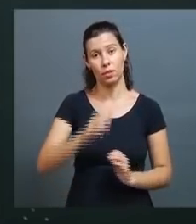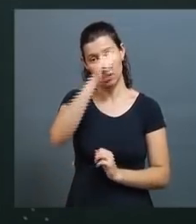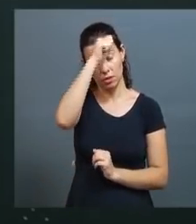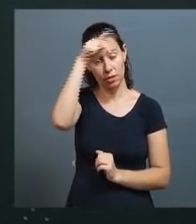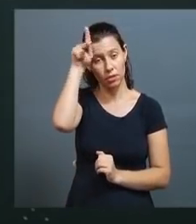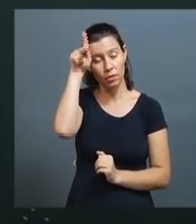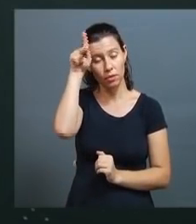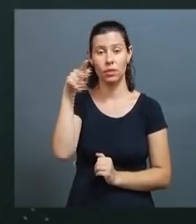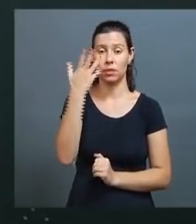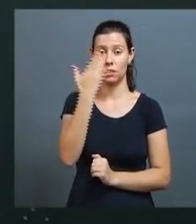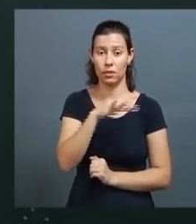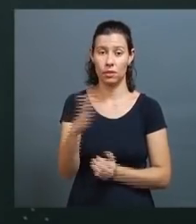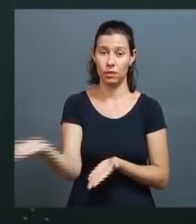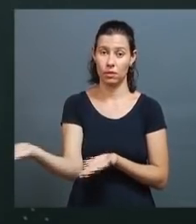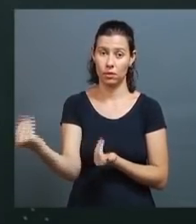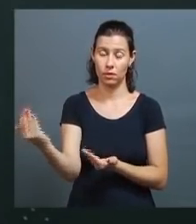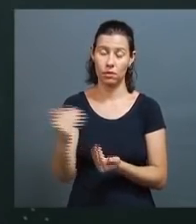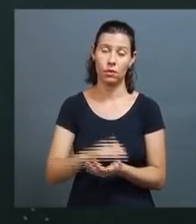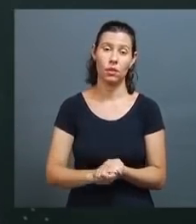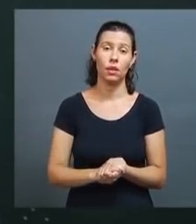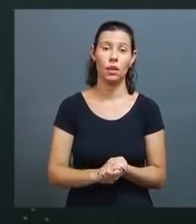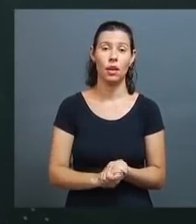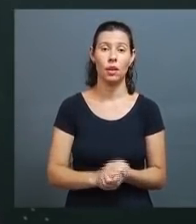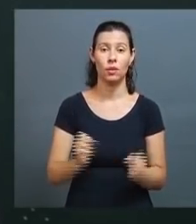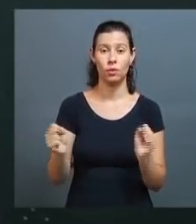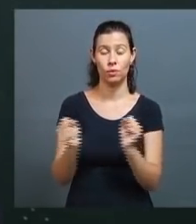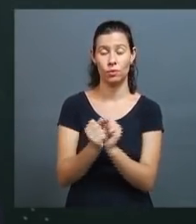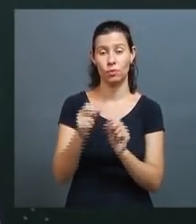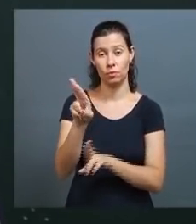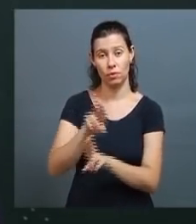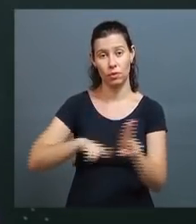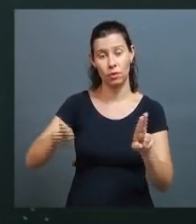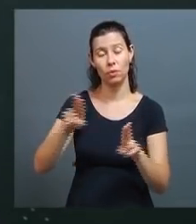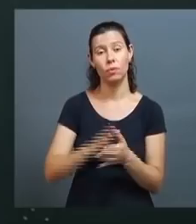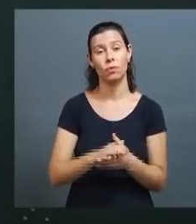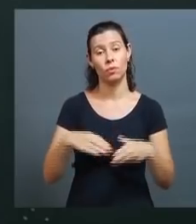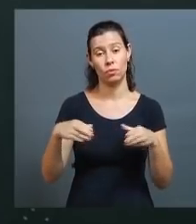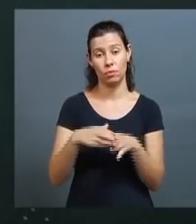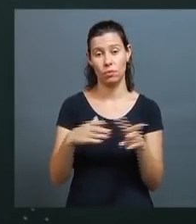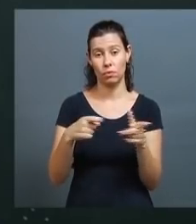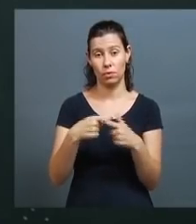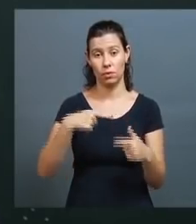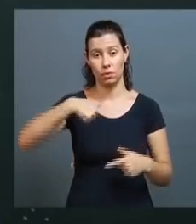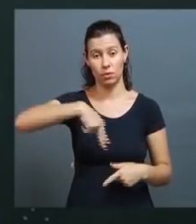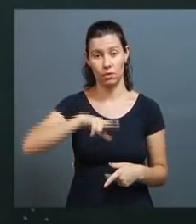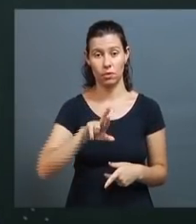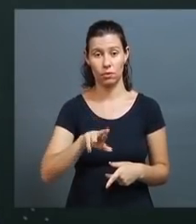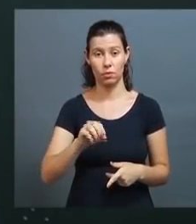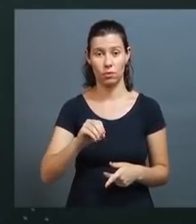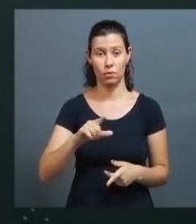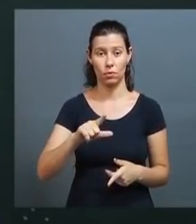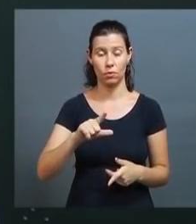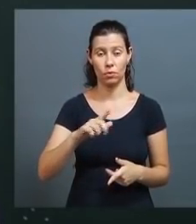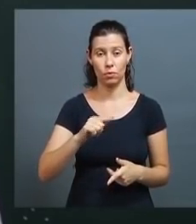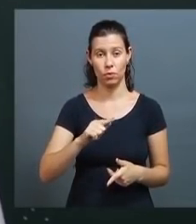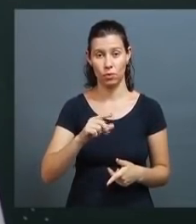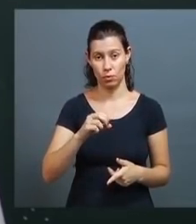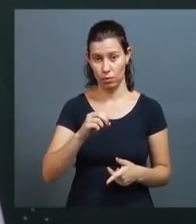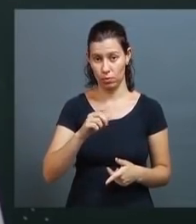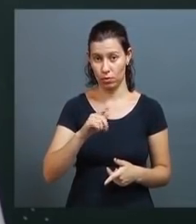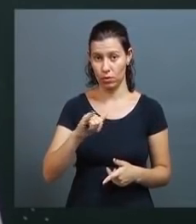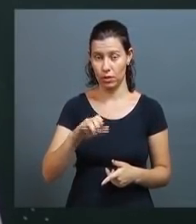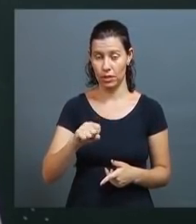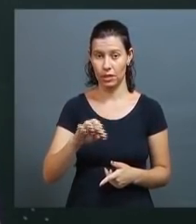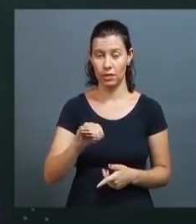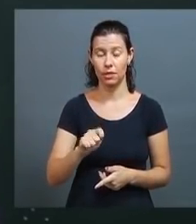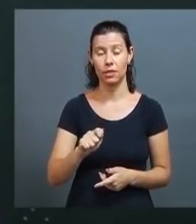Adolescência fez uma parceria com a UFO, né, com a equipe de Neurologia Infantil, para que essas crianças começassem